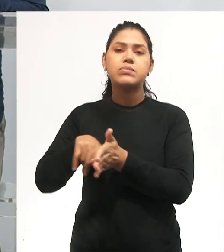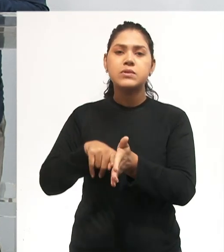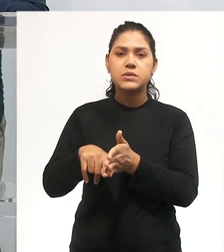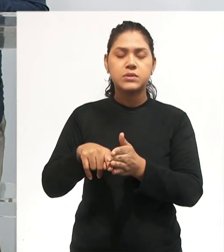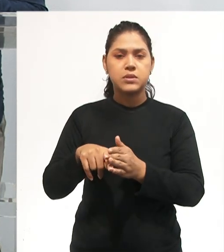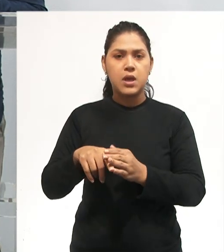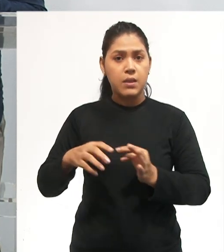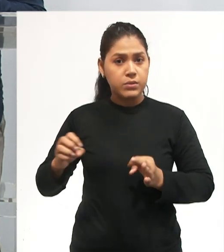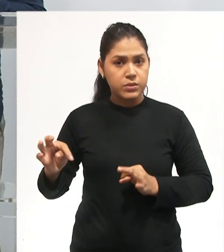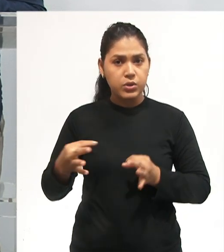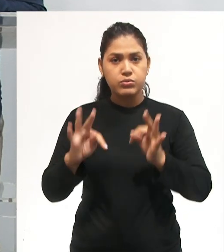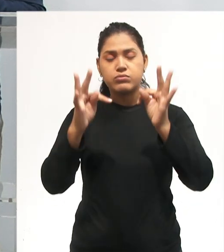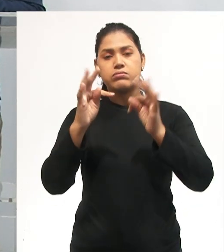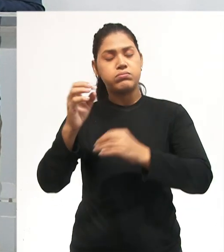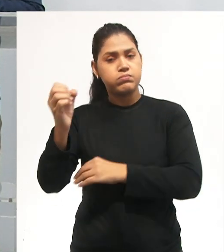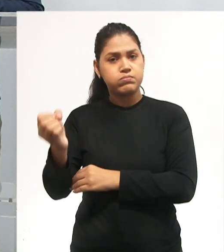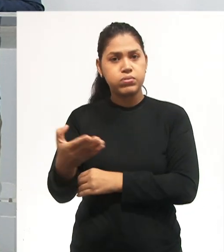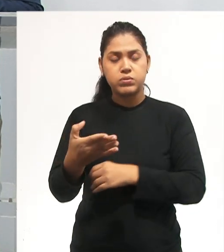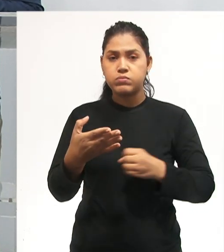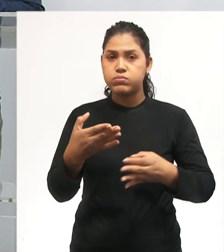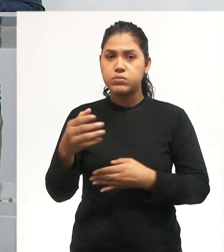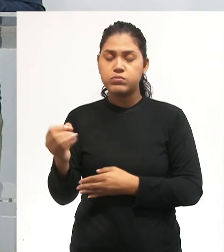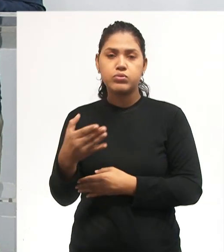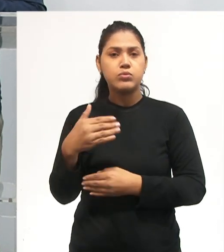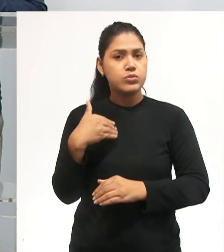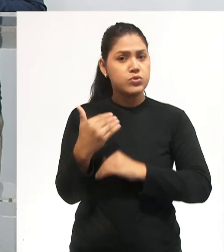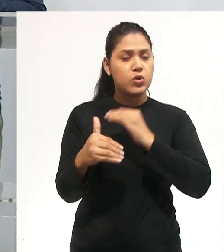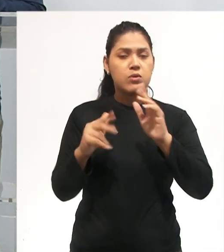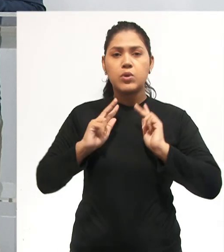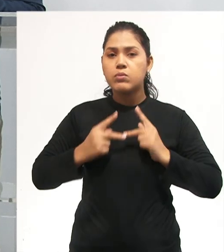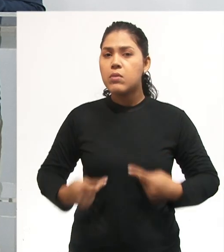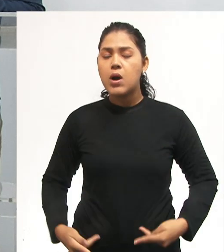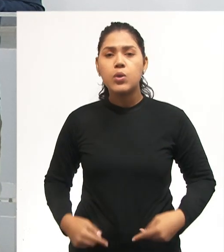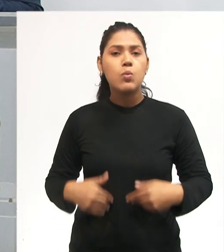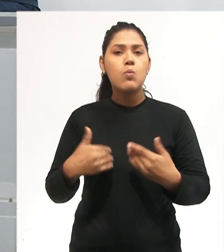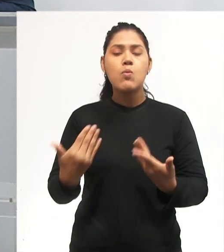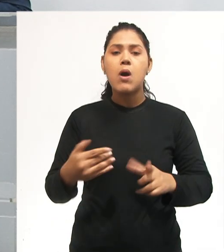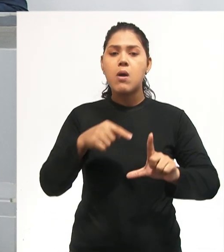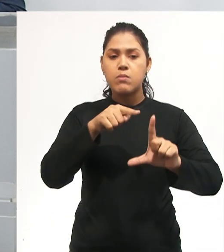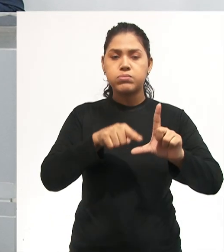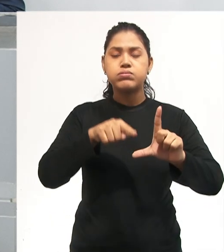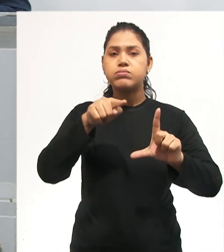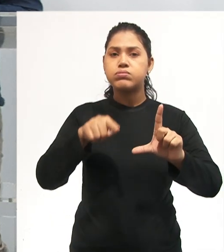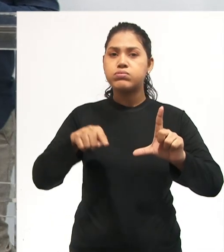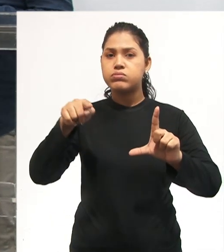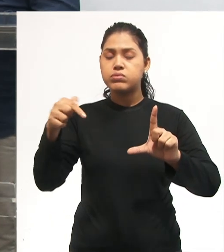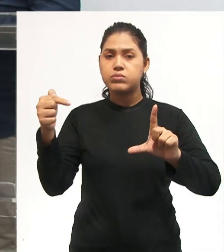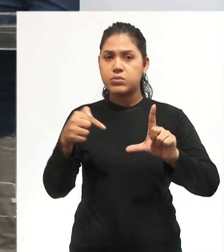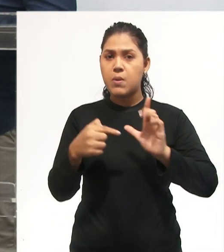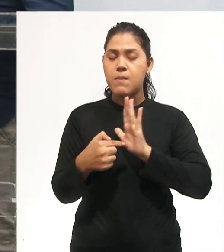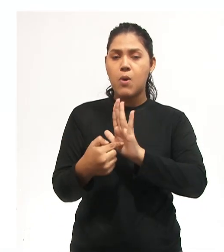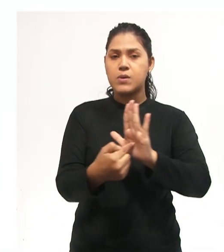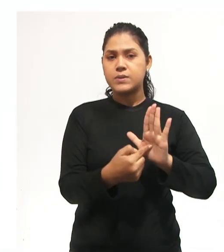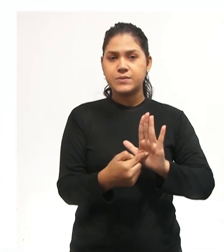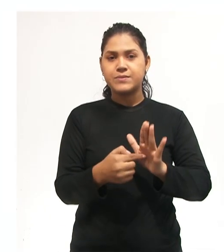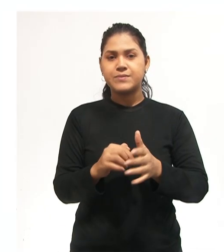críticos, né, para poder classificar os países em relação ao seu nível de inovação global,